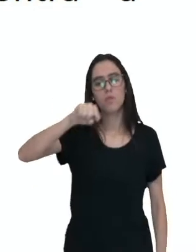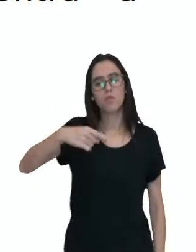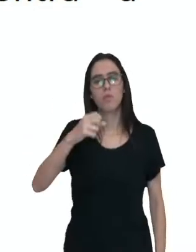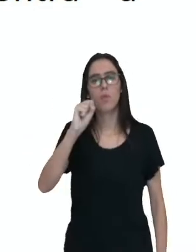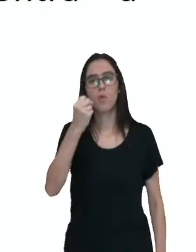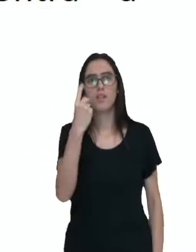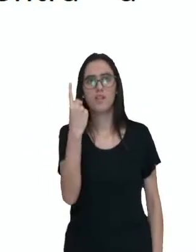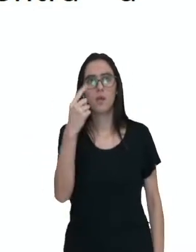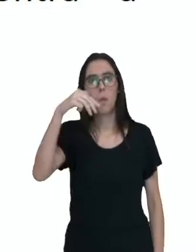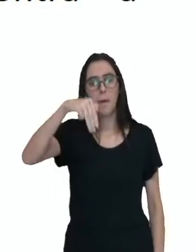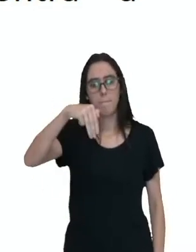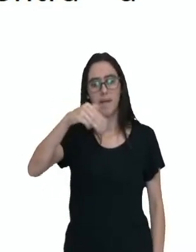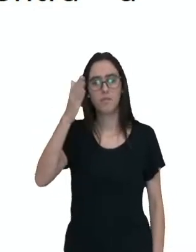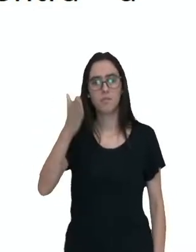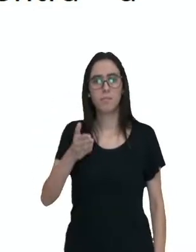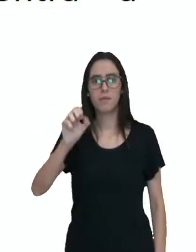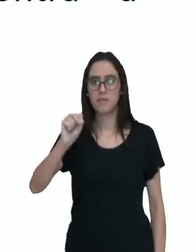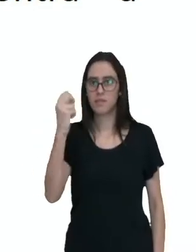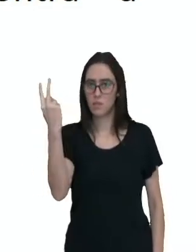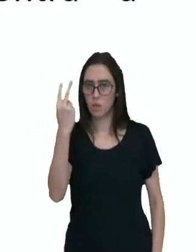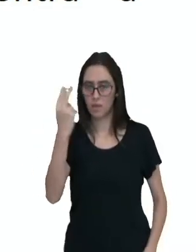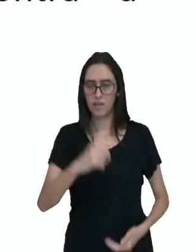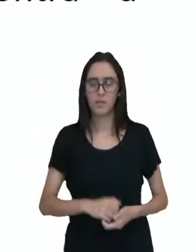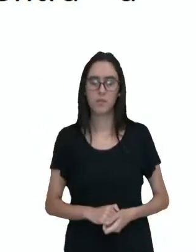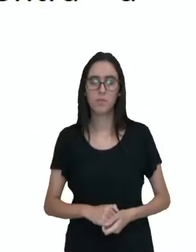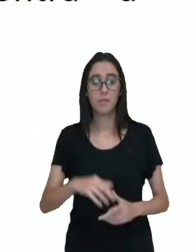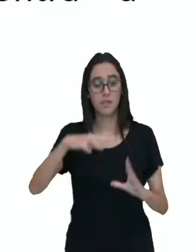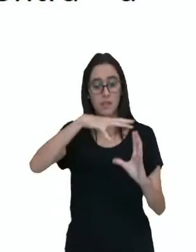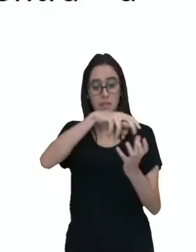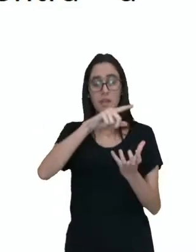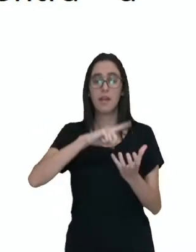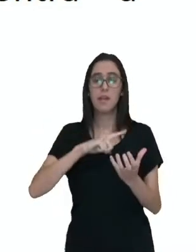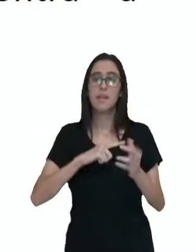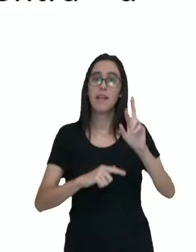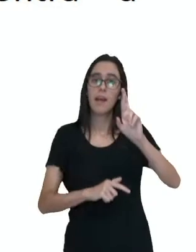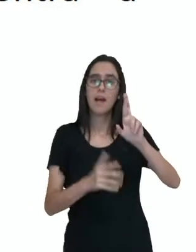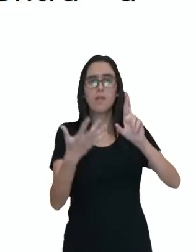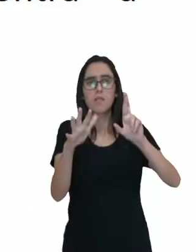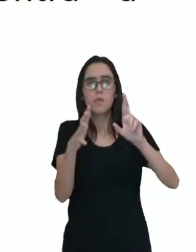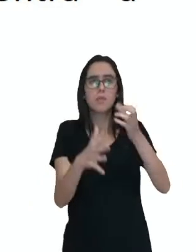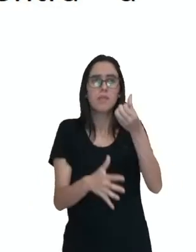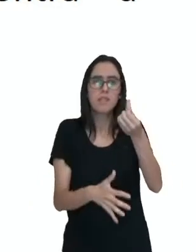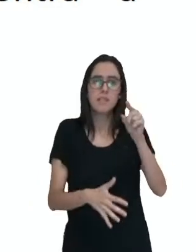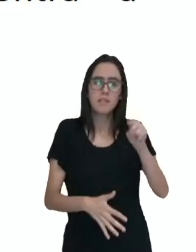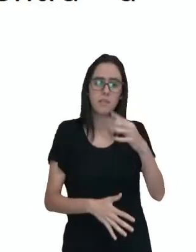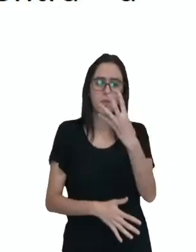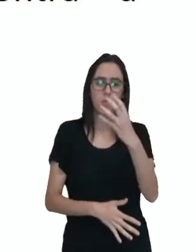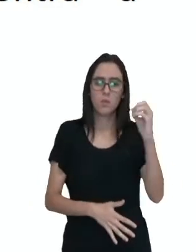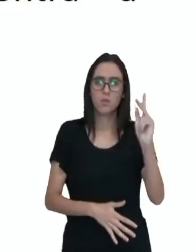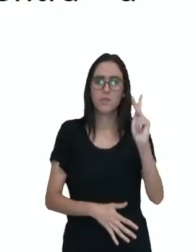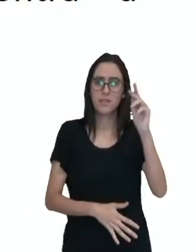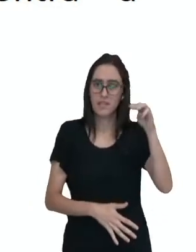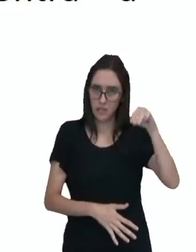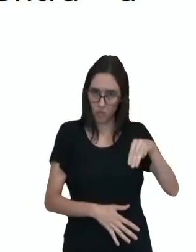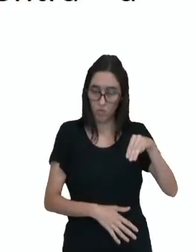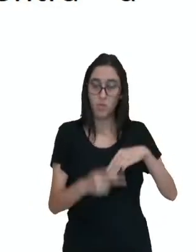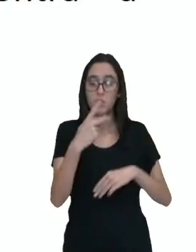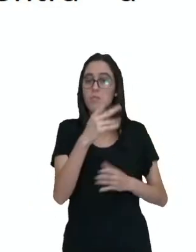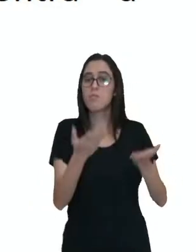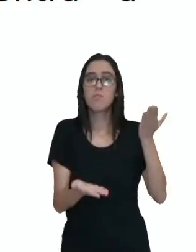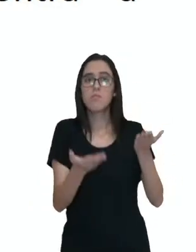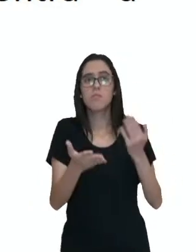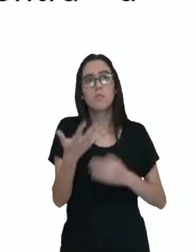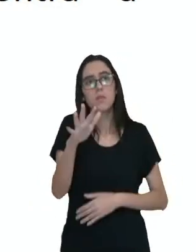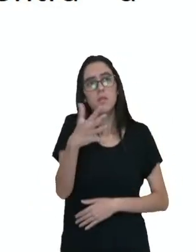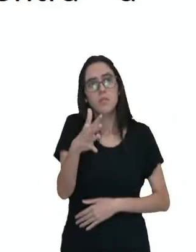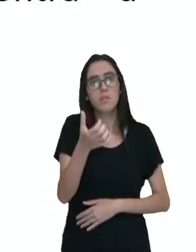9,81 metros por segundo ao quadrado. Sabendo que a Terra tem um raio de aproximadamente 6.400 e que a massa é de cerca de